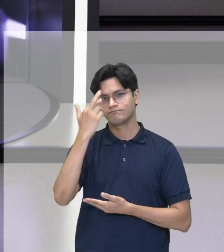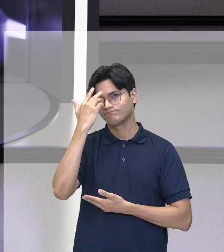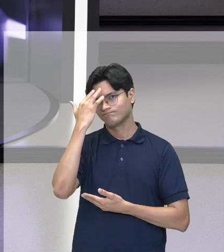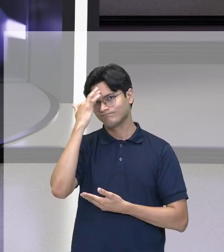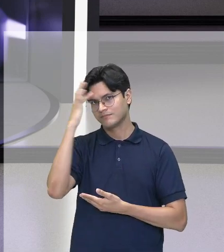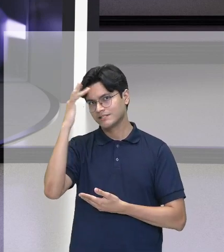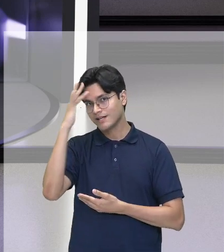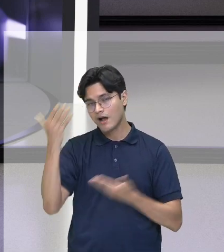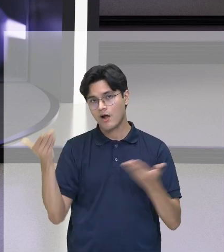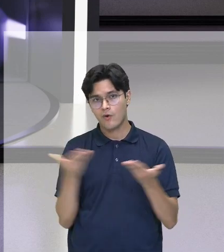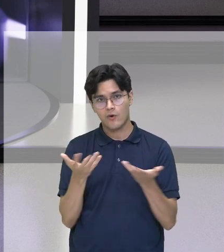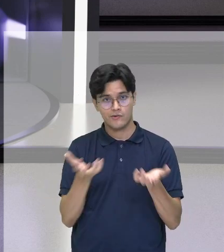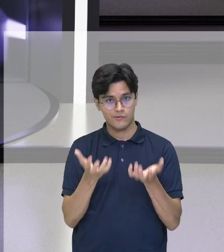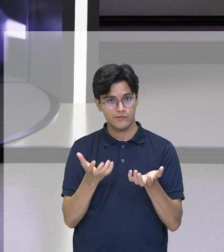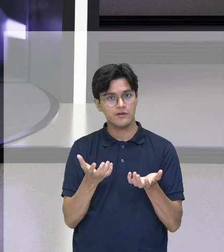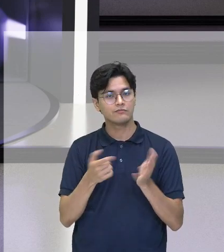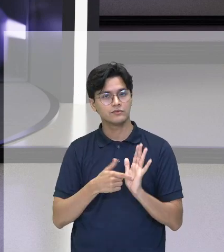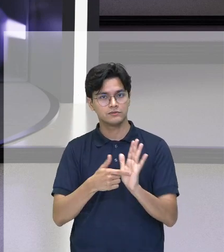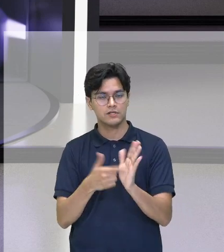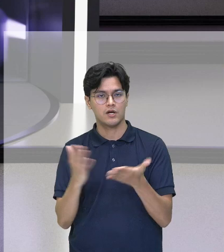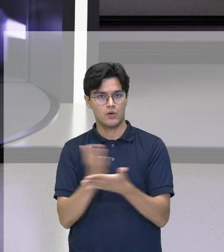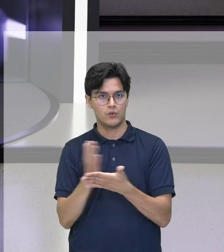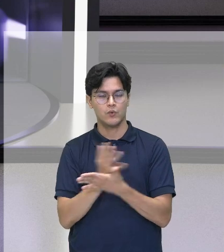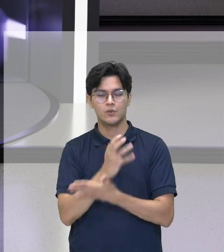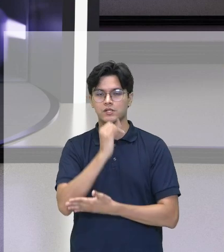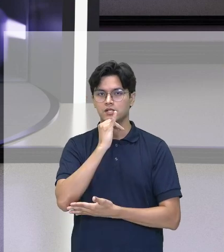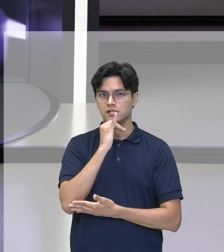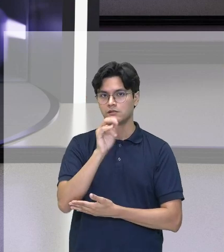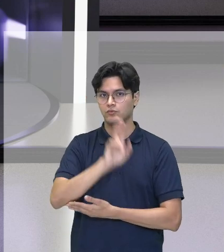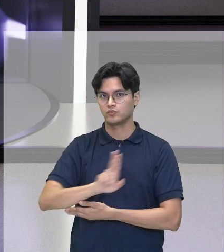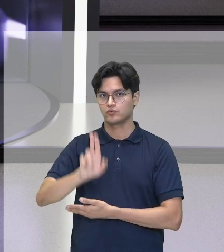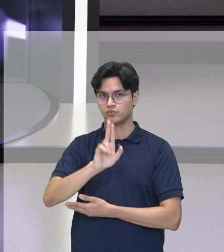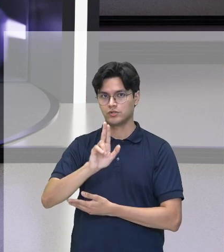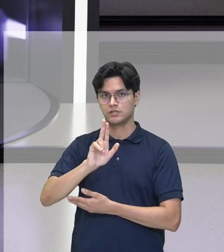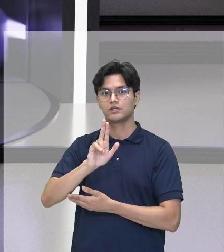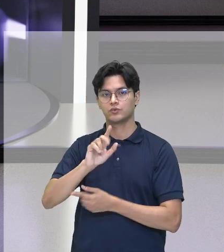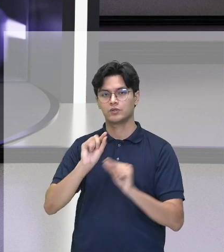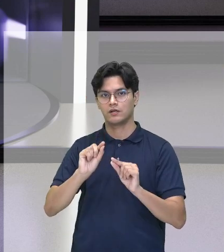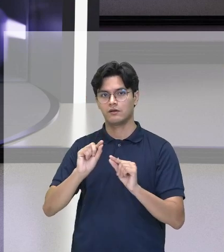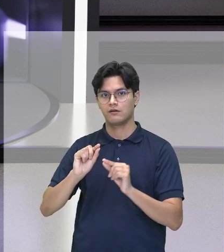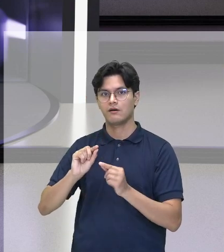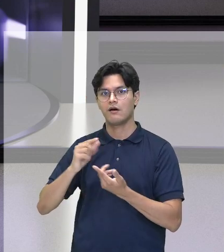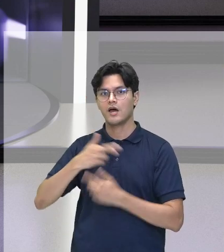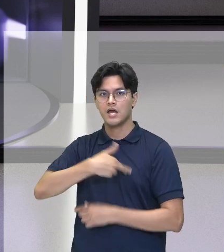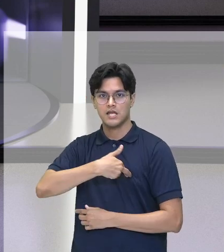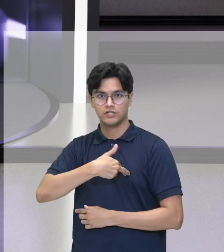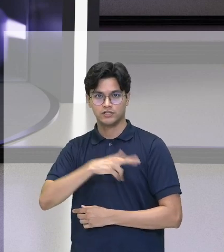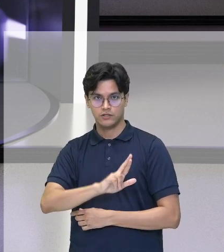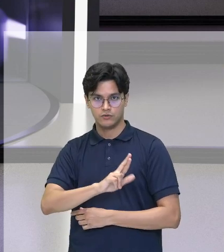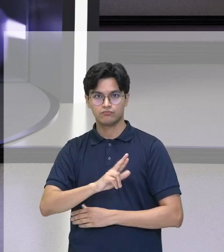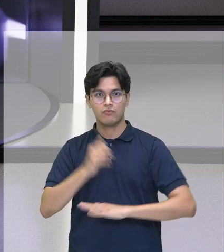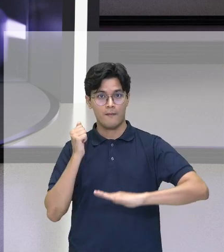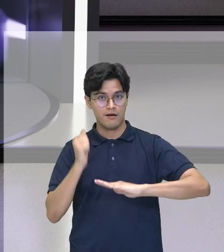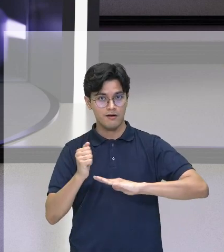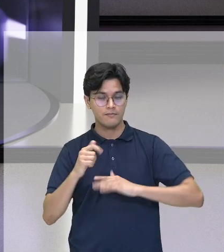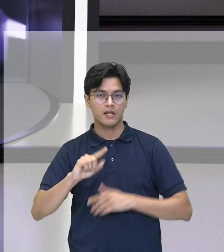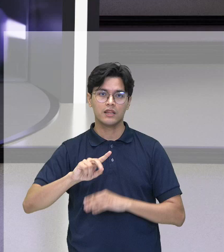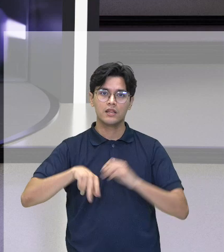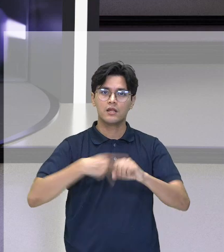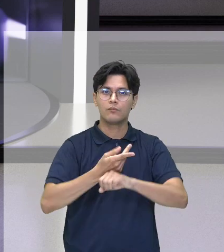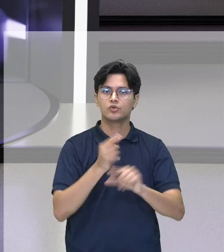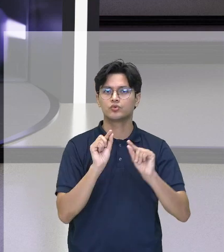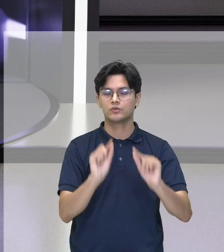alguns exemplos disso a partir da tradição das religiões abraâmicas, depois nós vamos ver